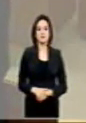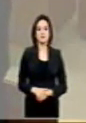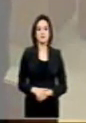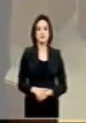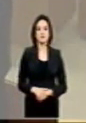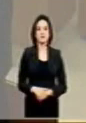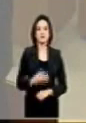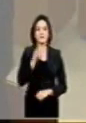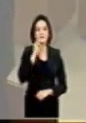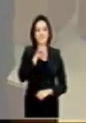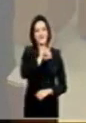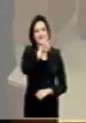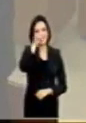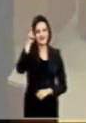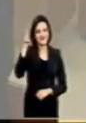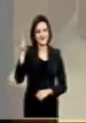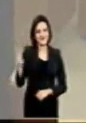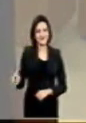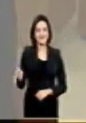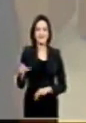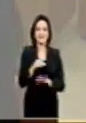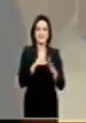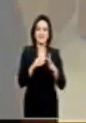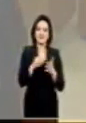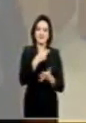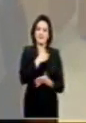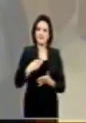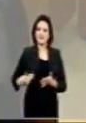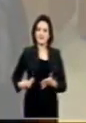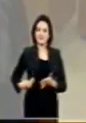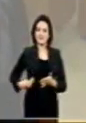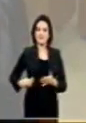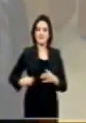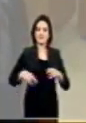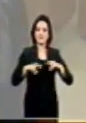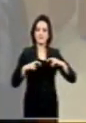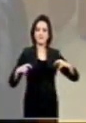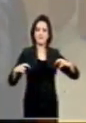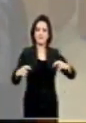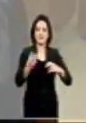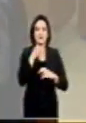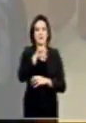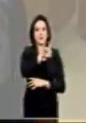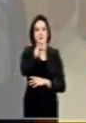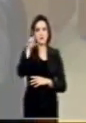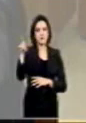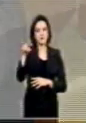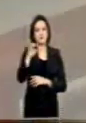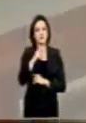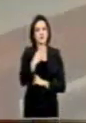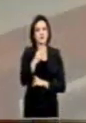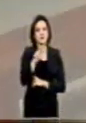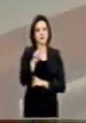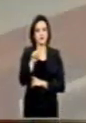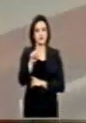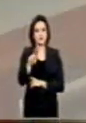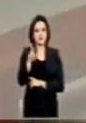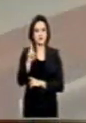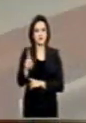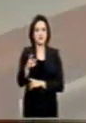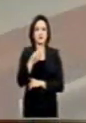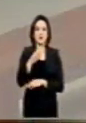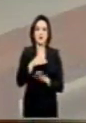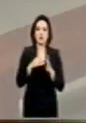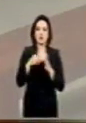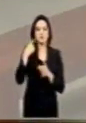Bom dia, excelentíssima Corte, bom dia, excelentíssimos ministros, bom dia, excelentíssima Procuradora-Geral da República, bom dia, colegas advogados e